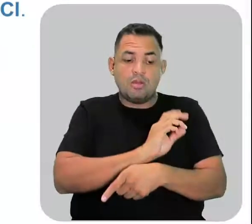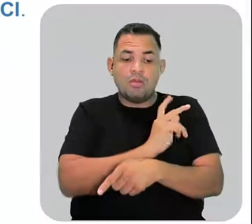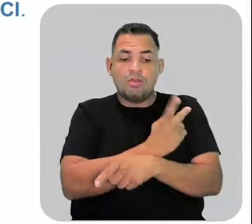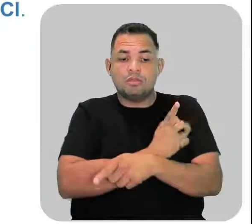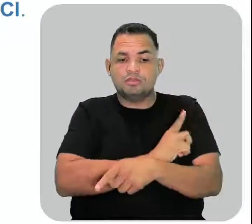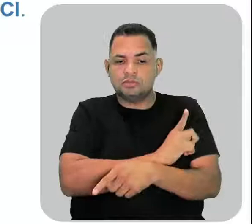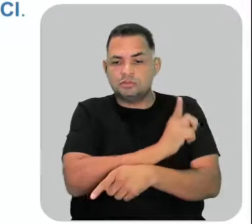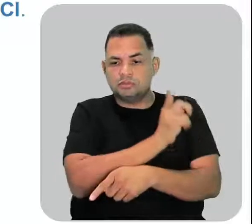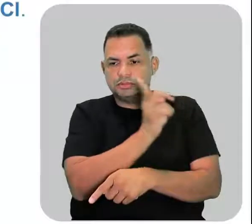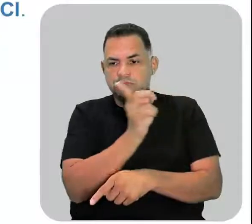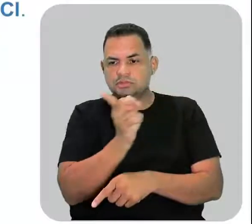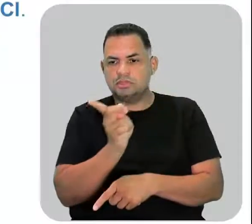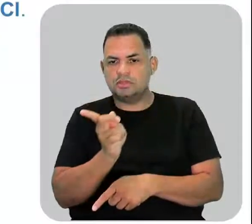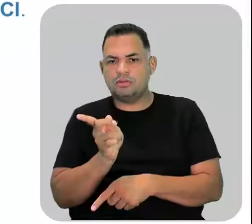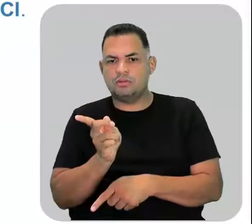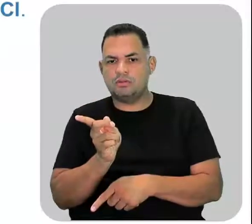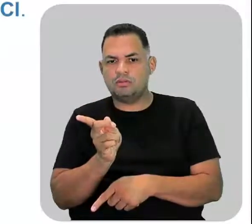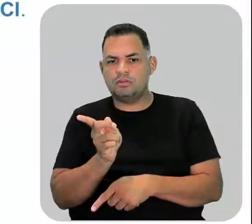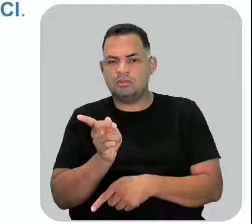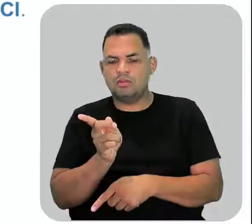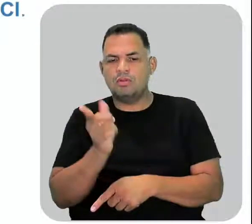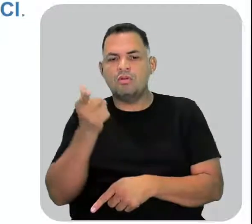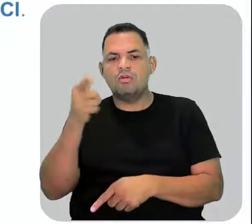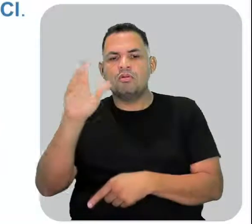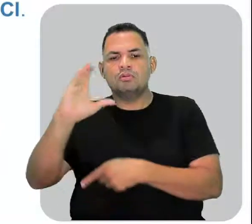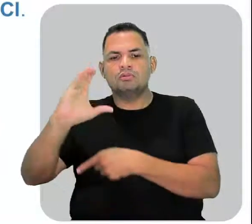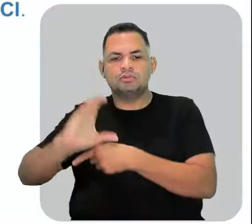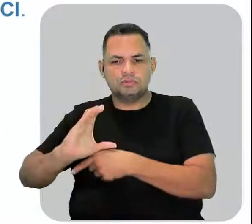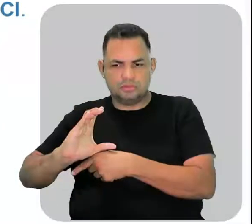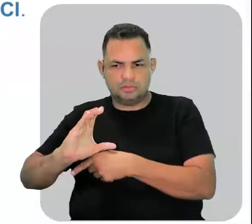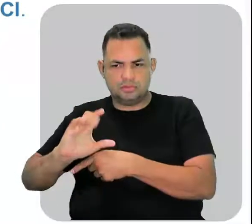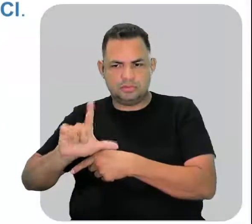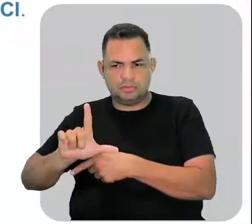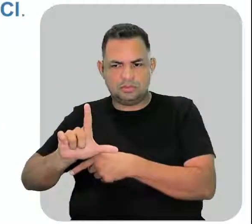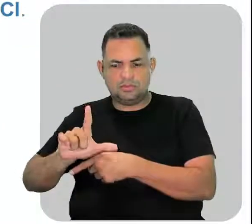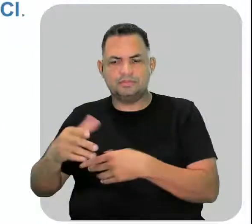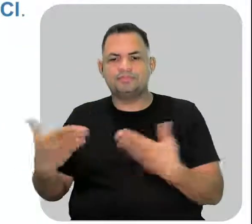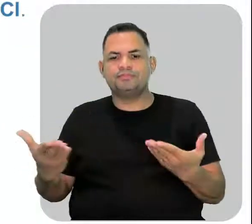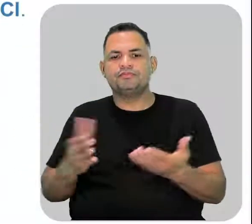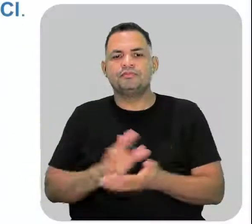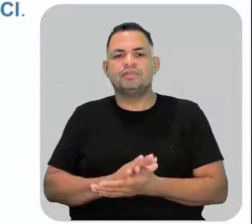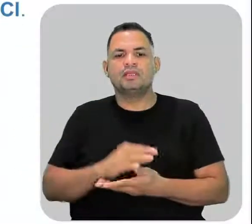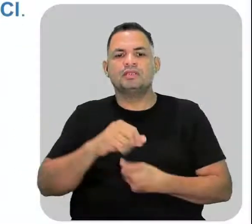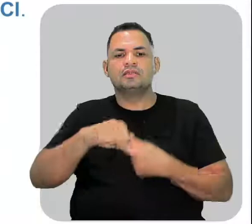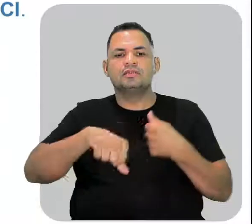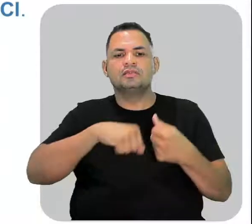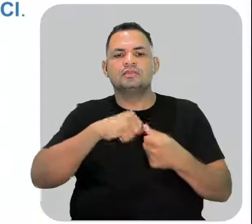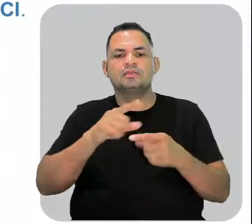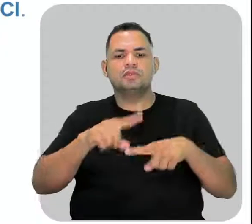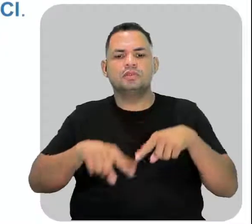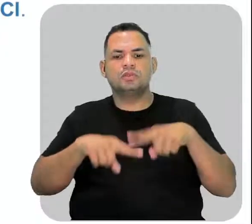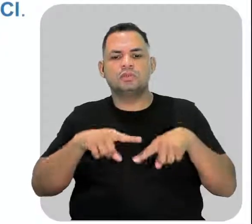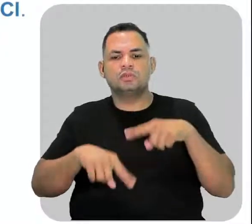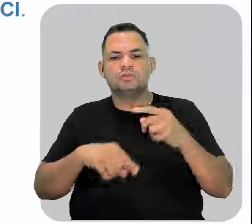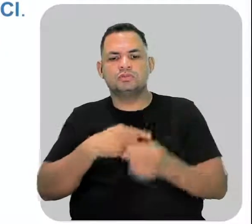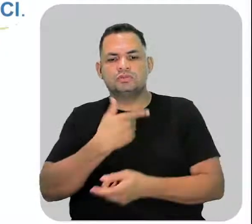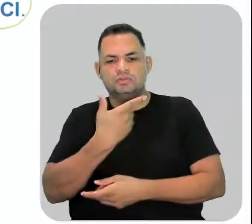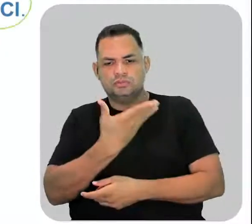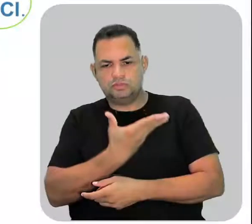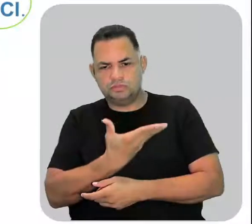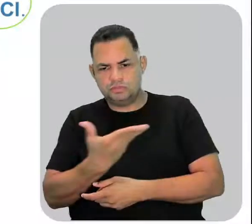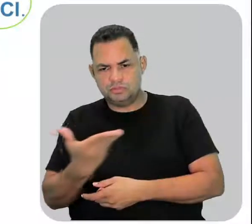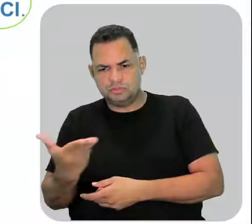ao outro cloro que sobra aqui da ligação, formando como produto o